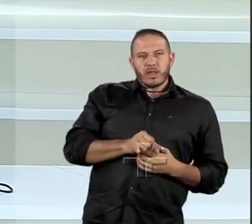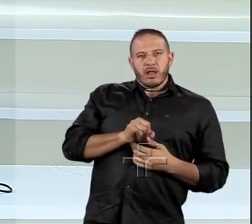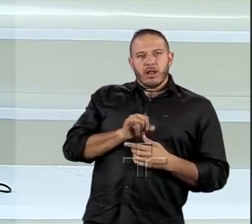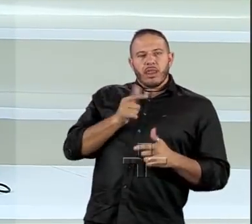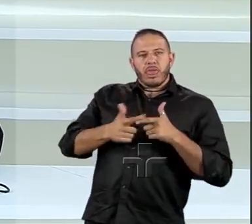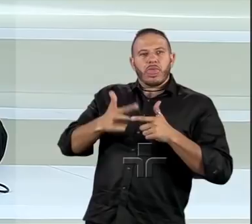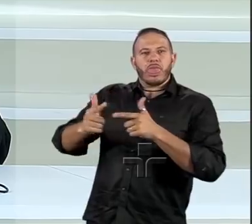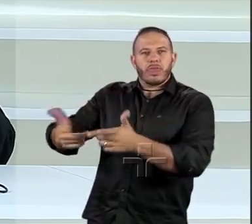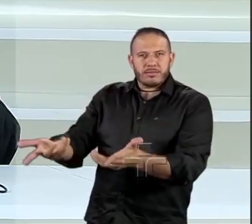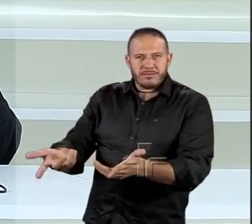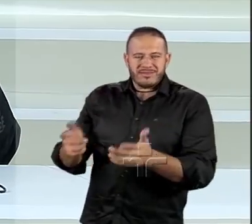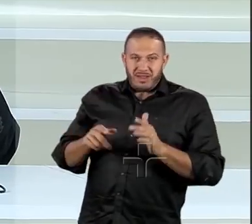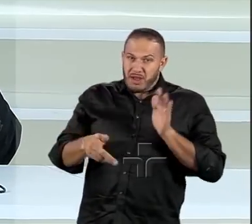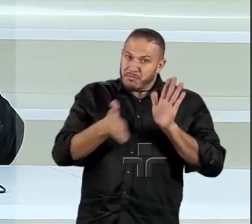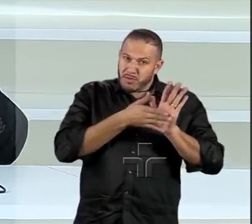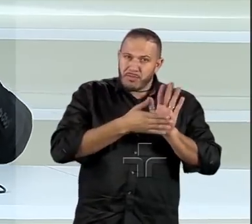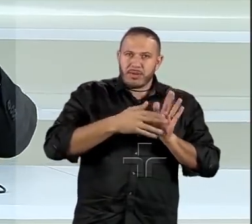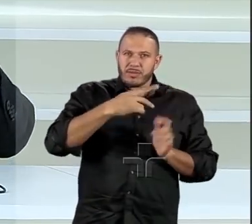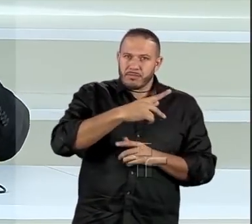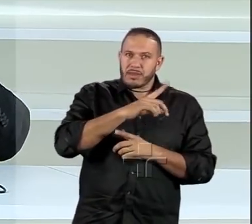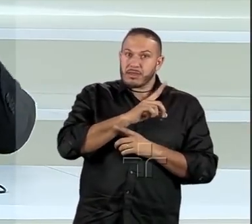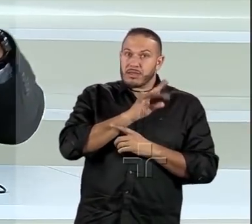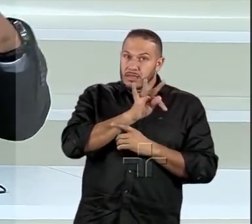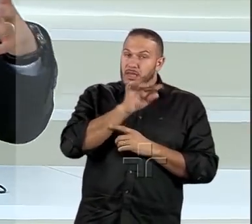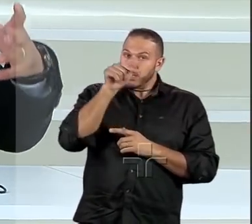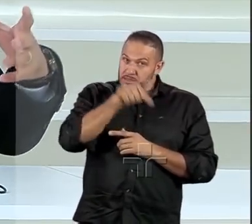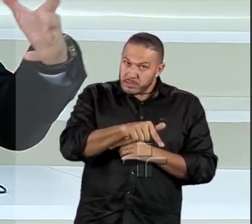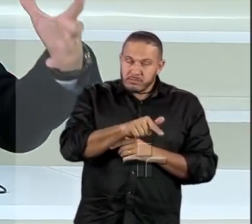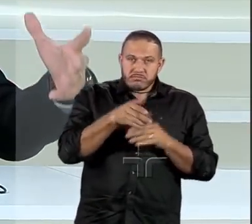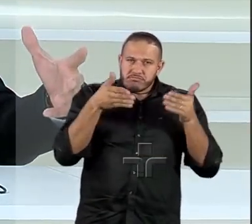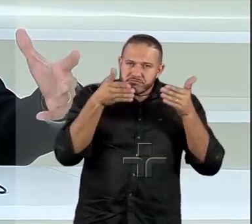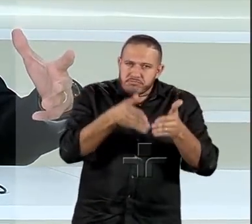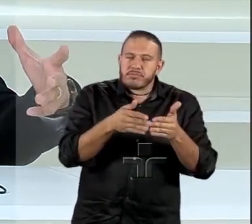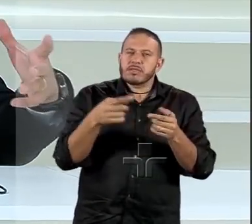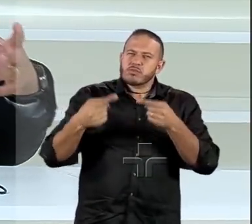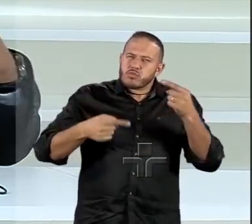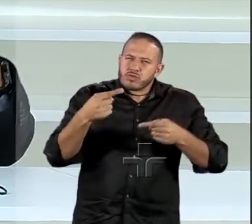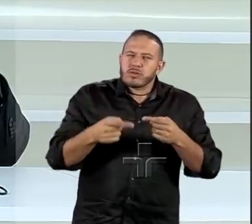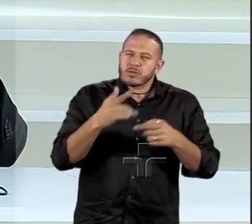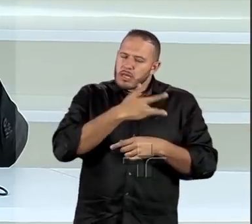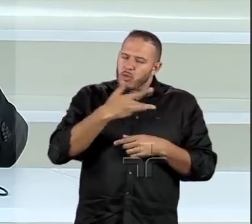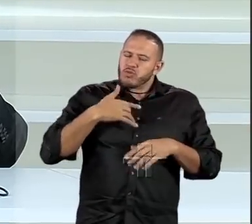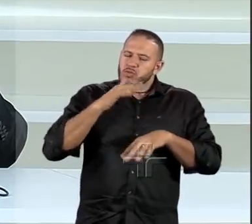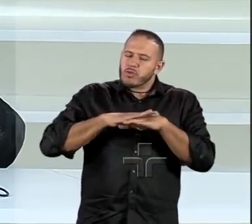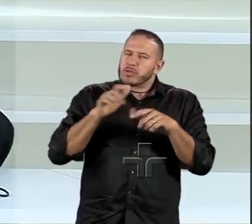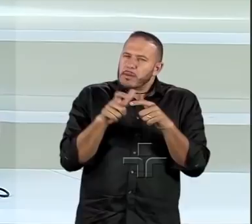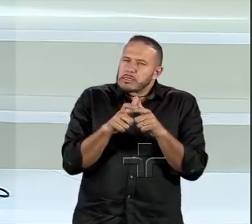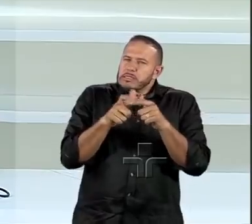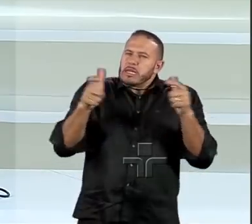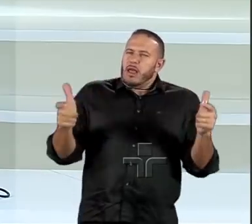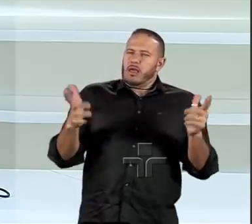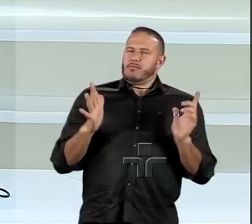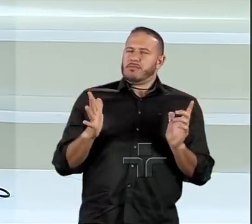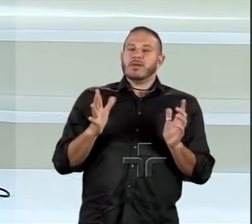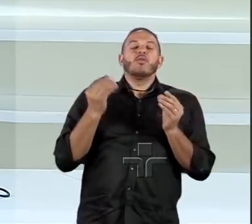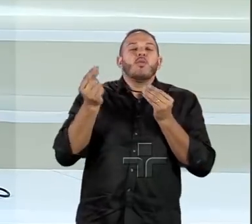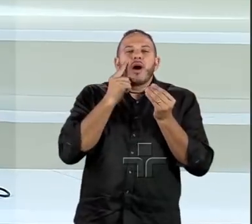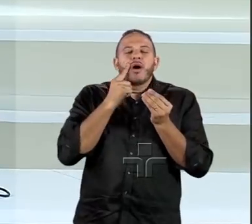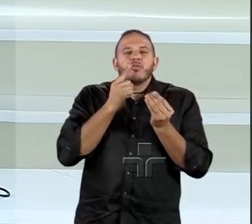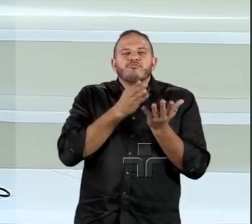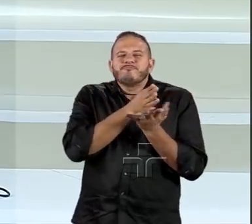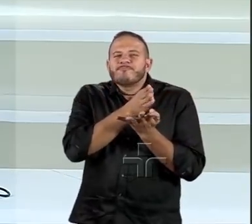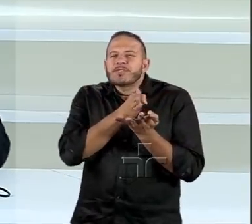desse contexto, é justamente discutir saúde com um aspecto mais ampliado. É justamente saber em que segmentos nós